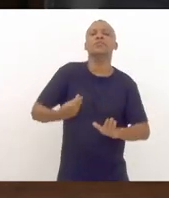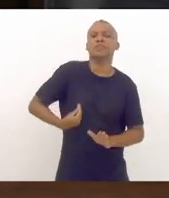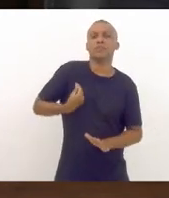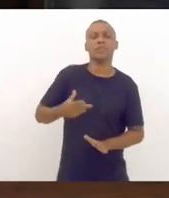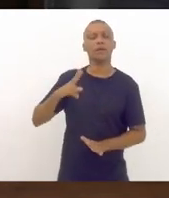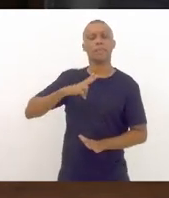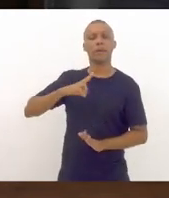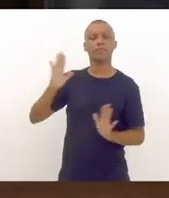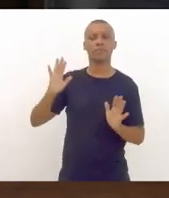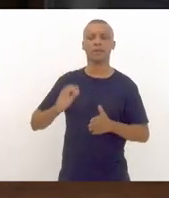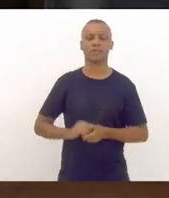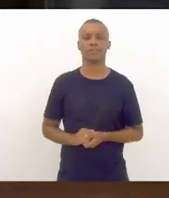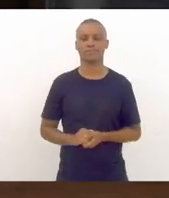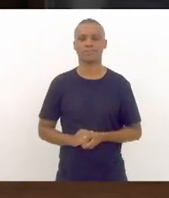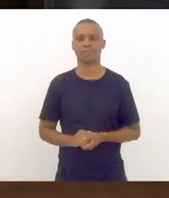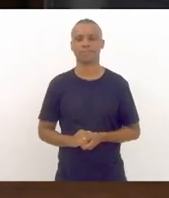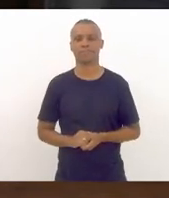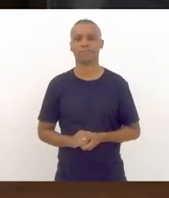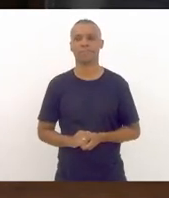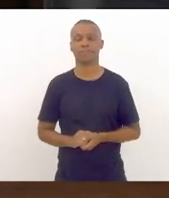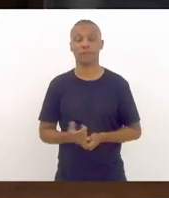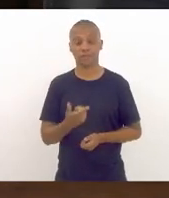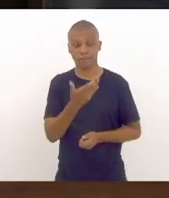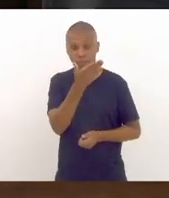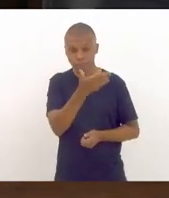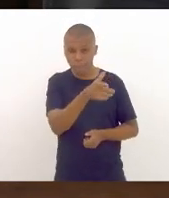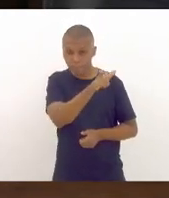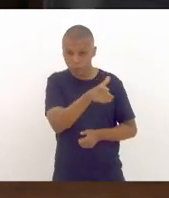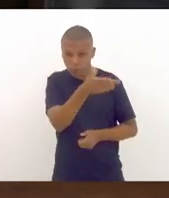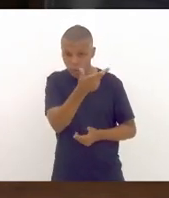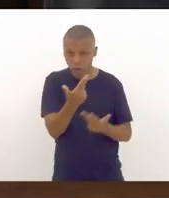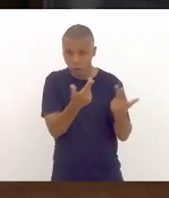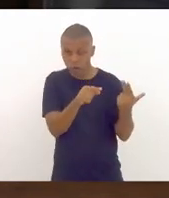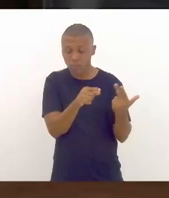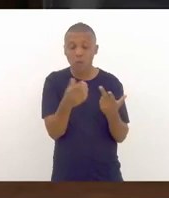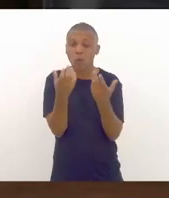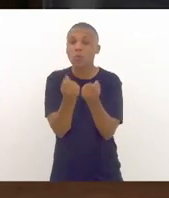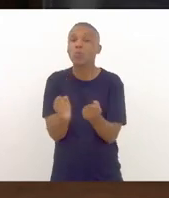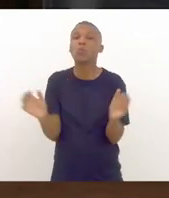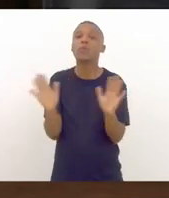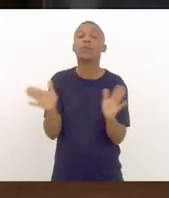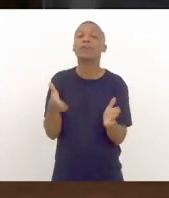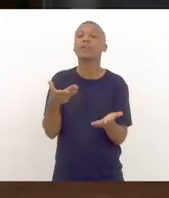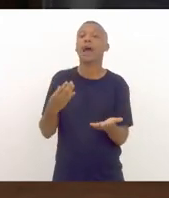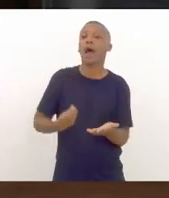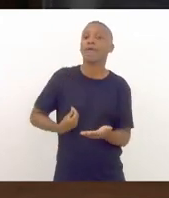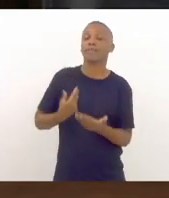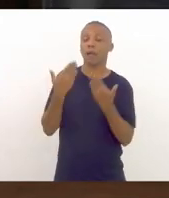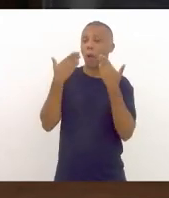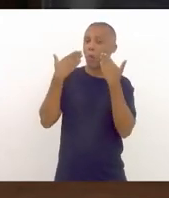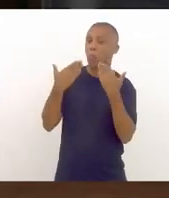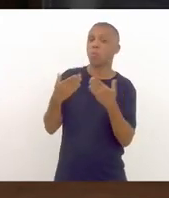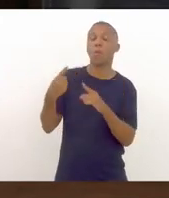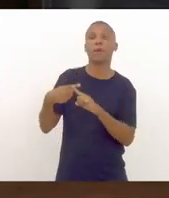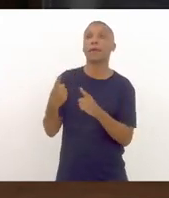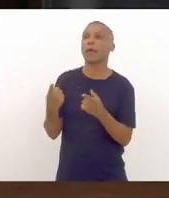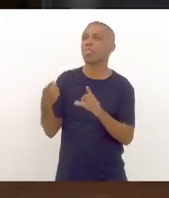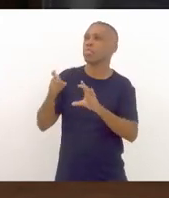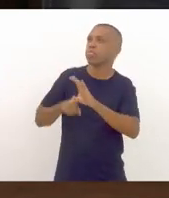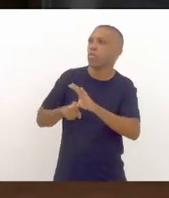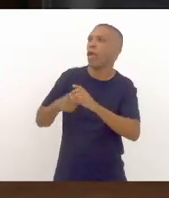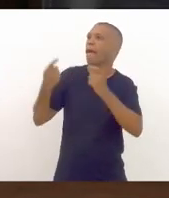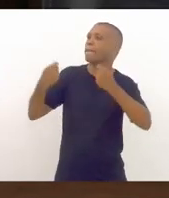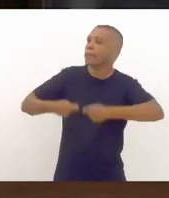privada. Homens como você, Romário, não aceitam a vida pública porque necessitam dela,